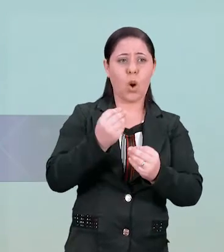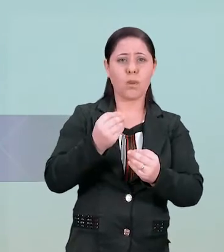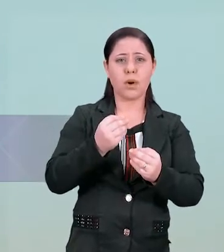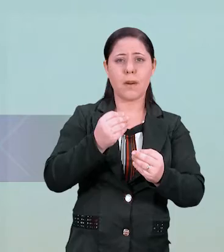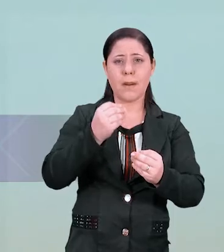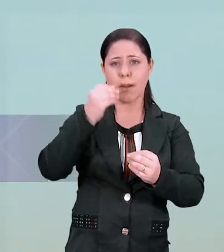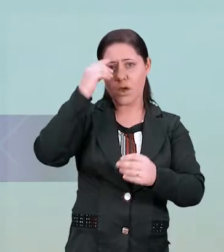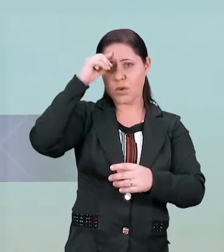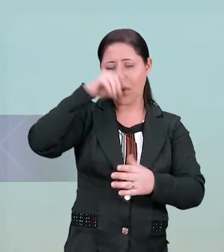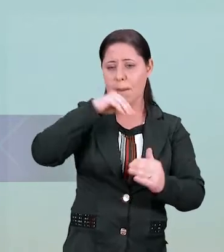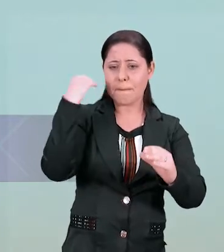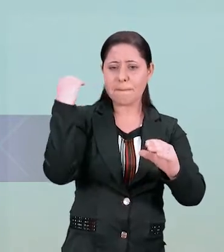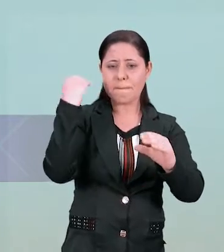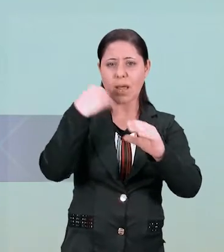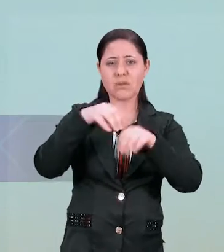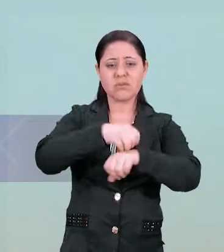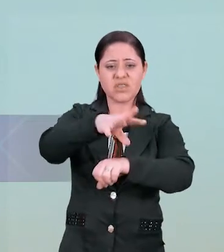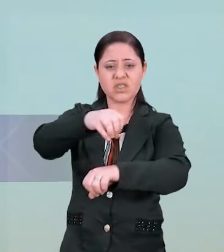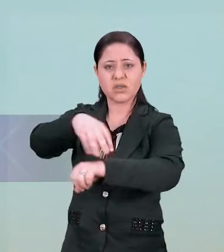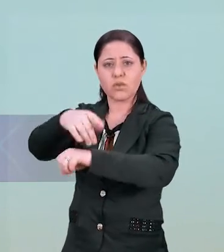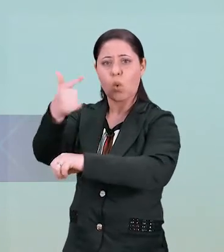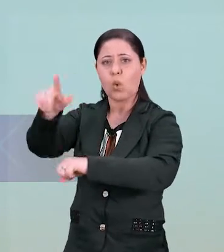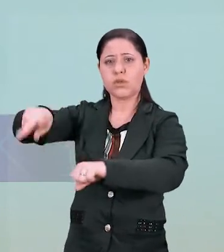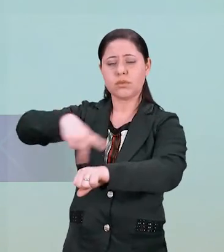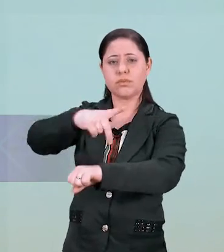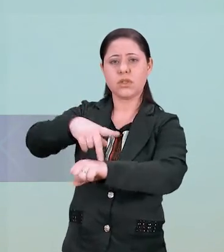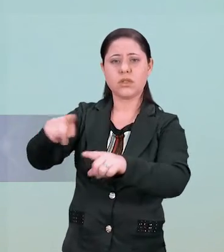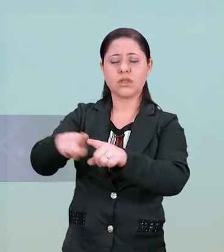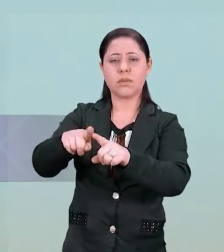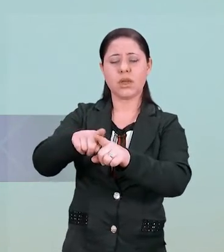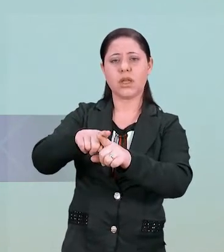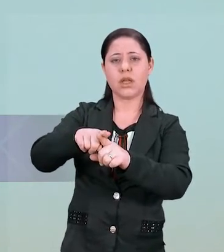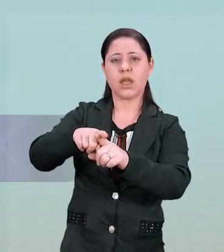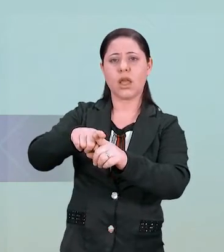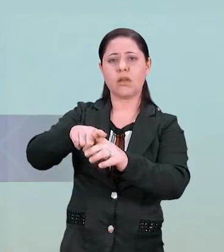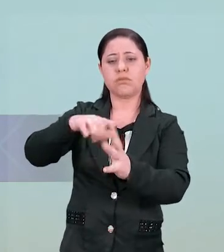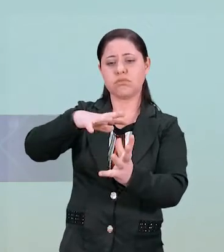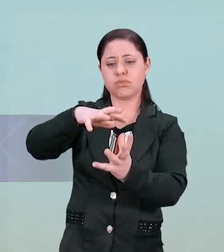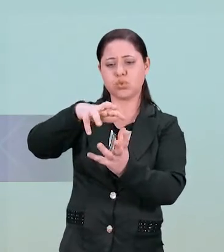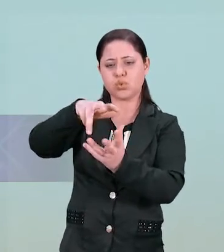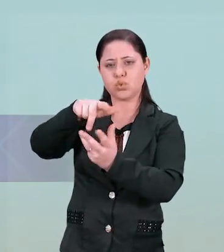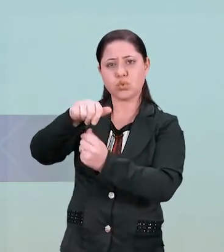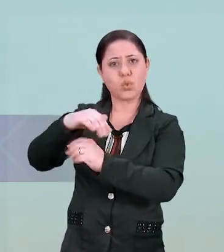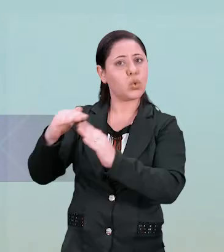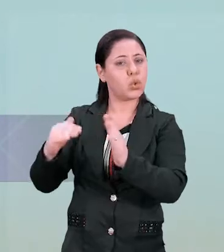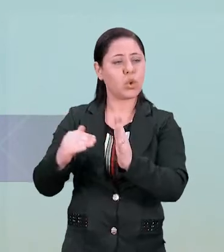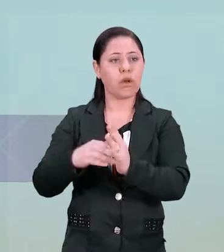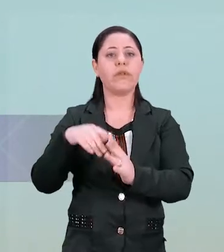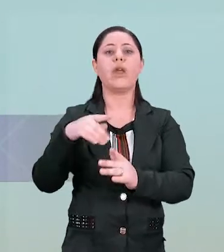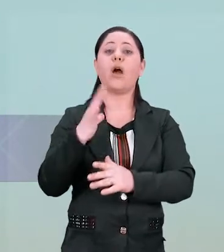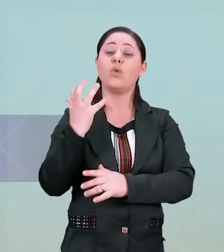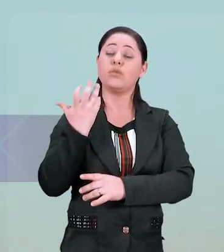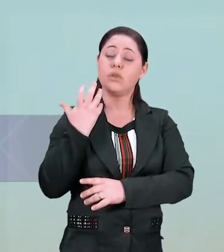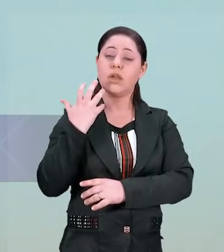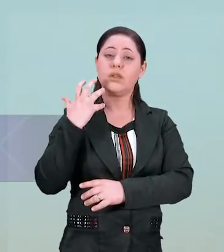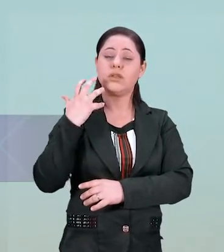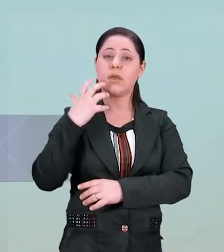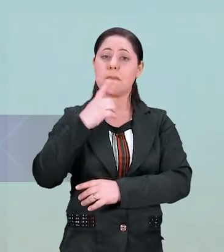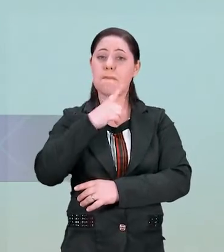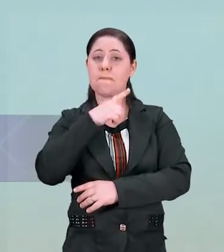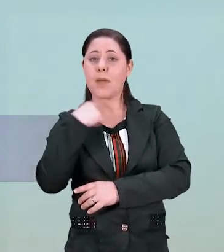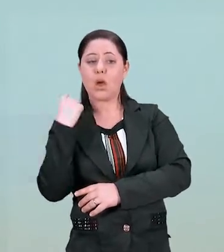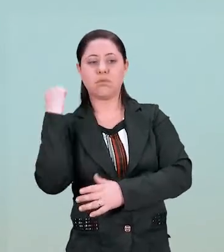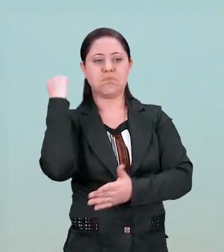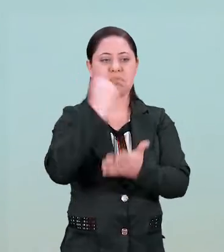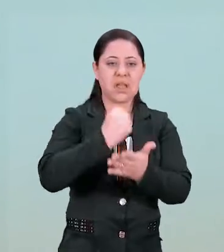países, outros continentes. E essa disputa que tem gerado muitos homicídios que causam uma insegurança muito grande. A